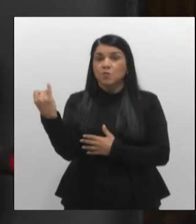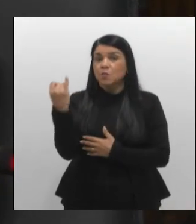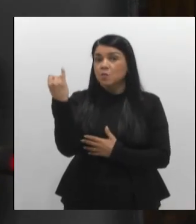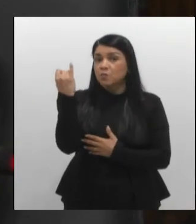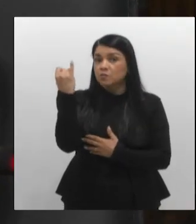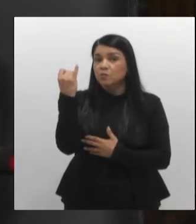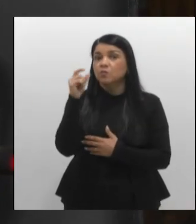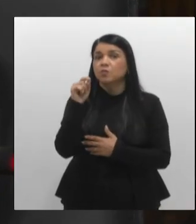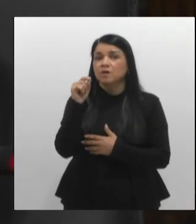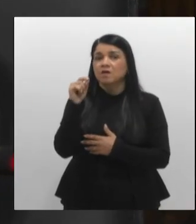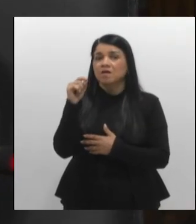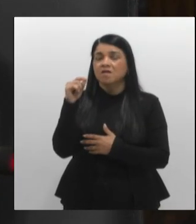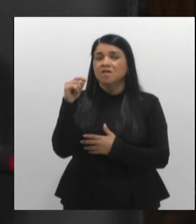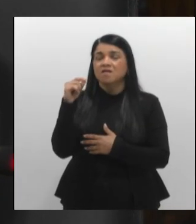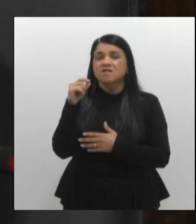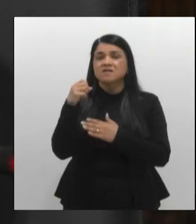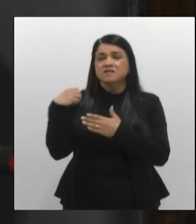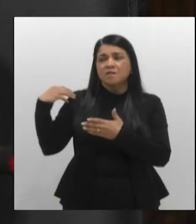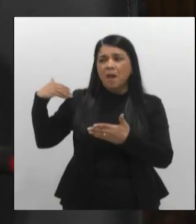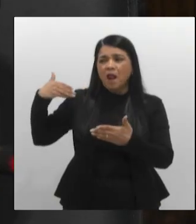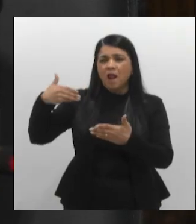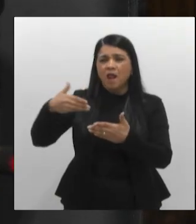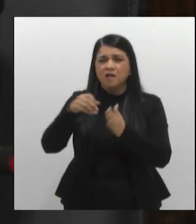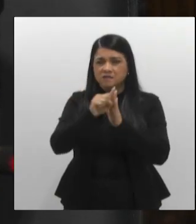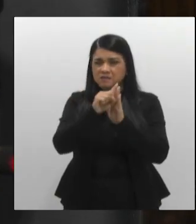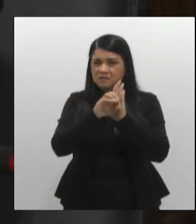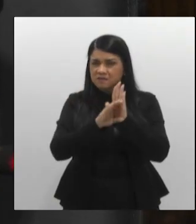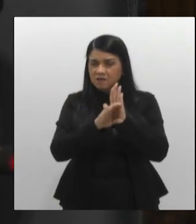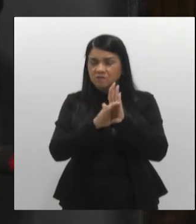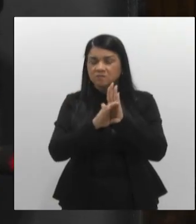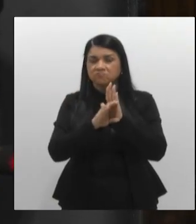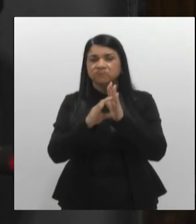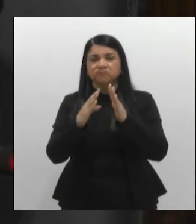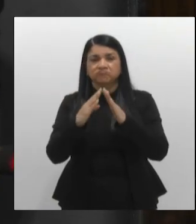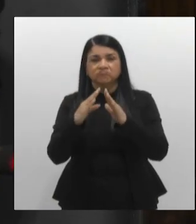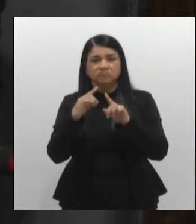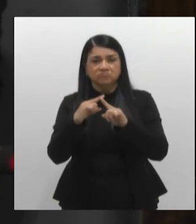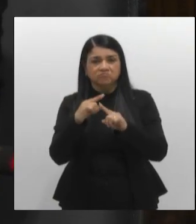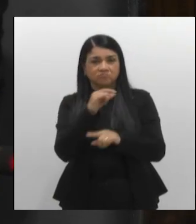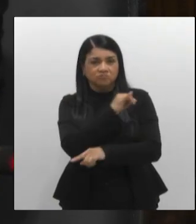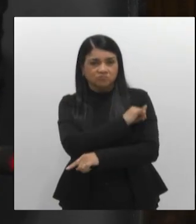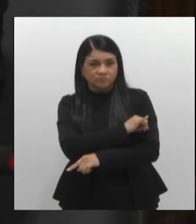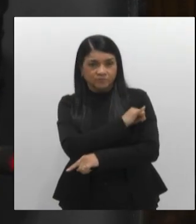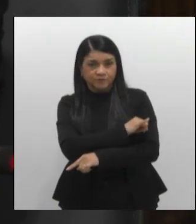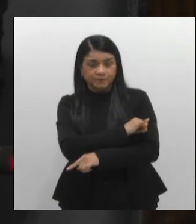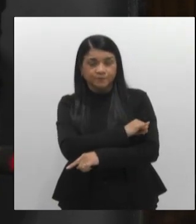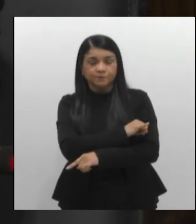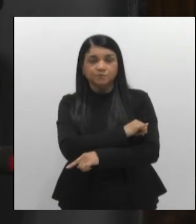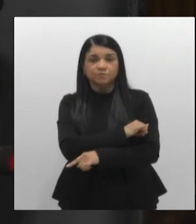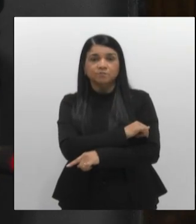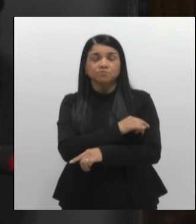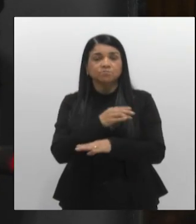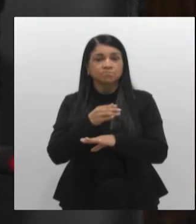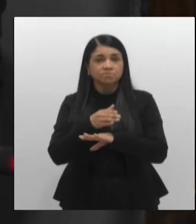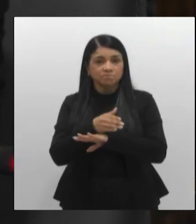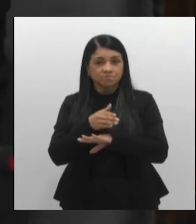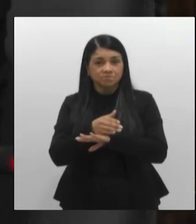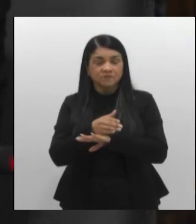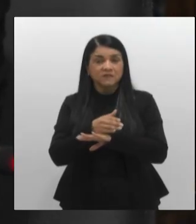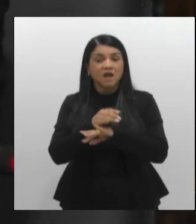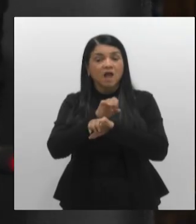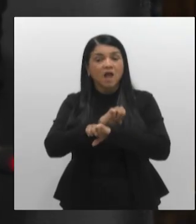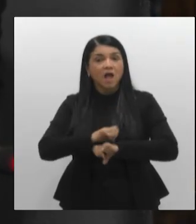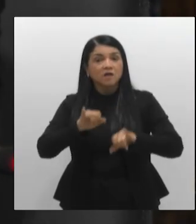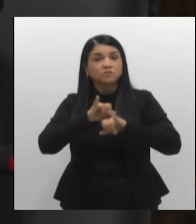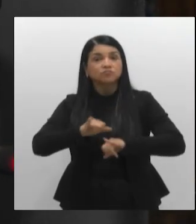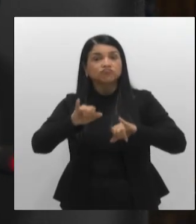tudo, ao longo de todos esses séculos de presença da igreja no Rio de Janeiro, ela tem anunciado Jesus